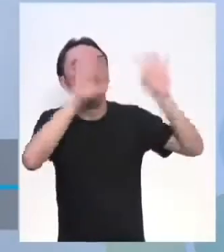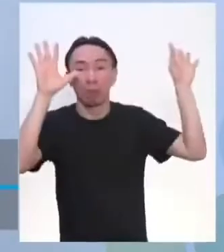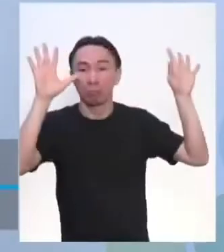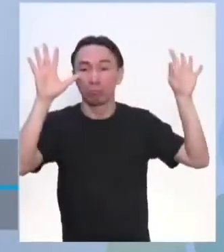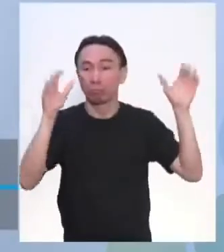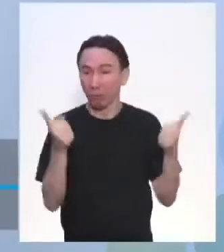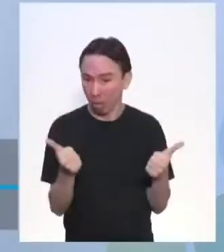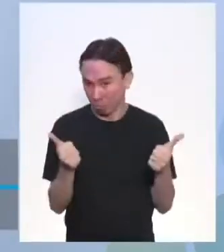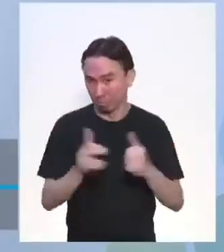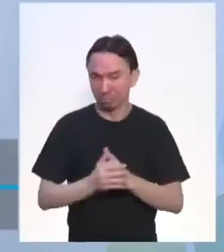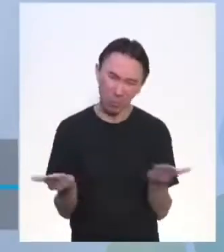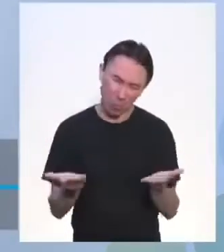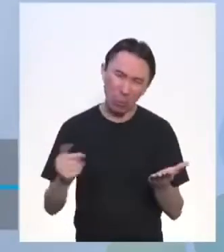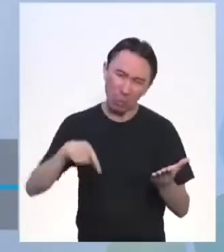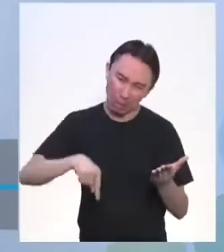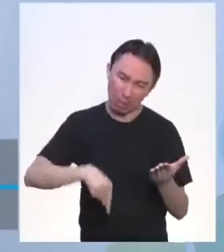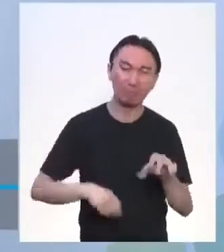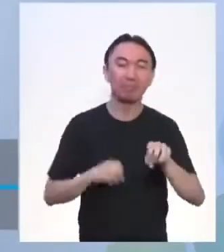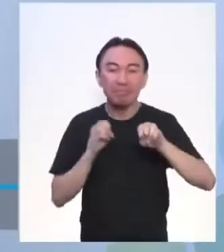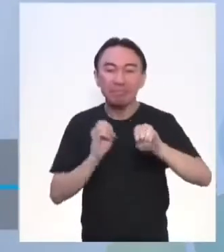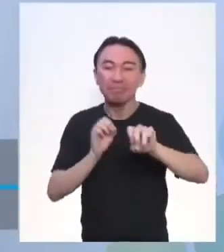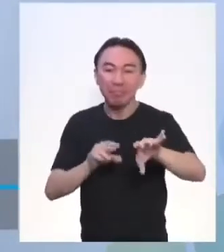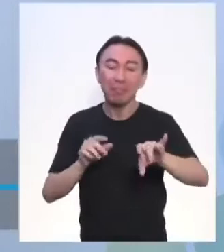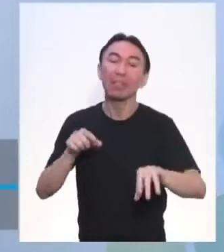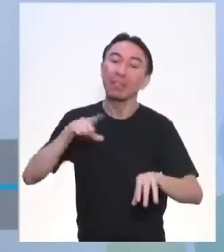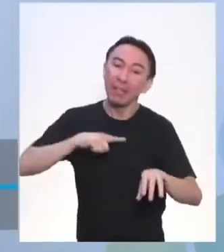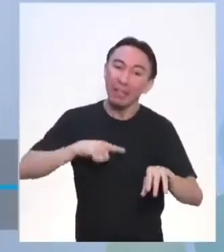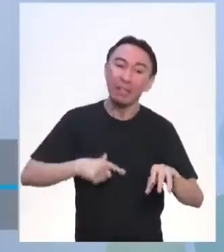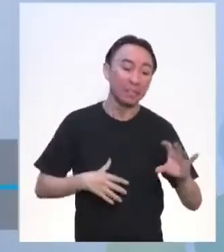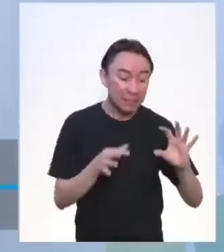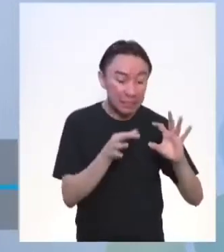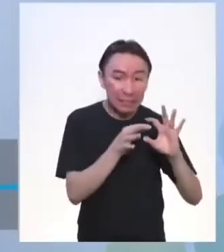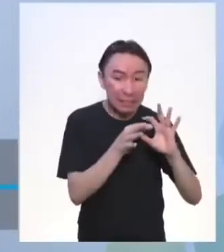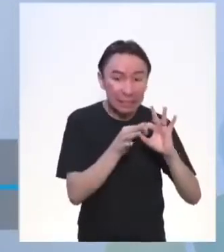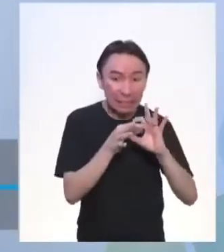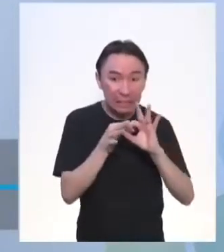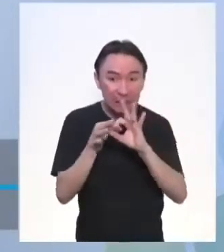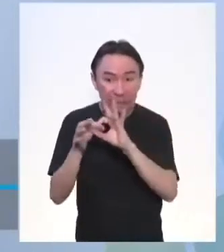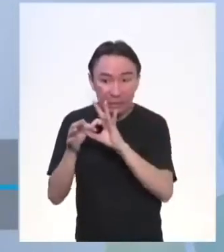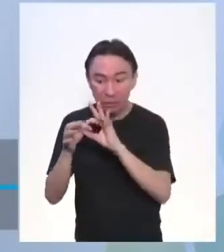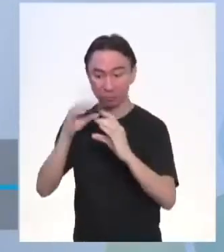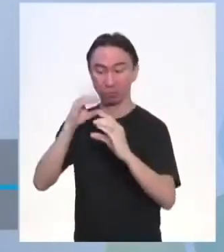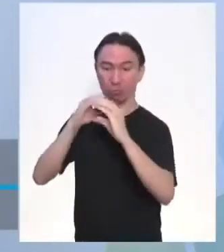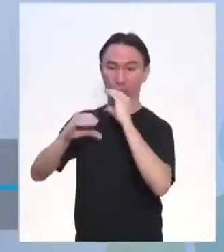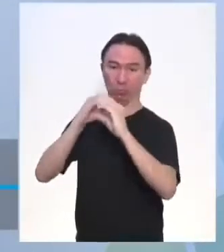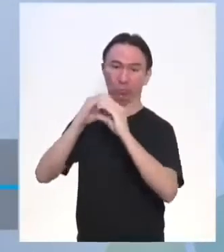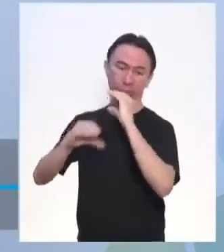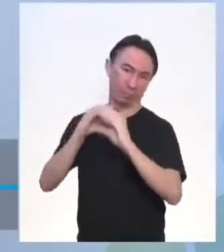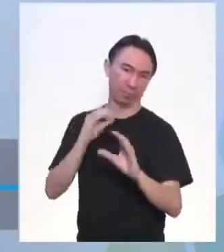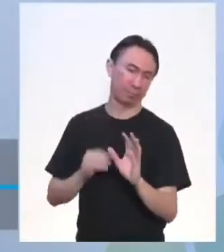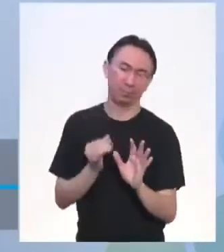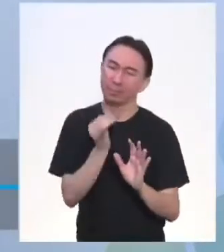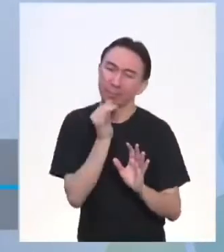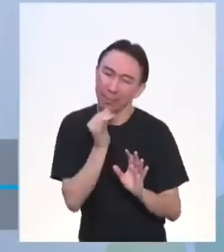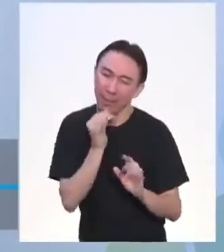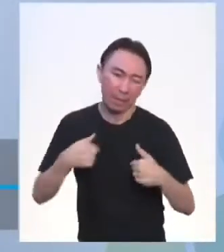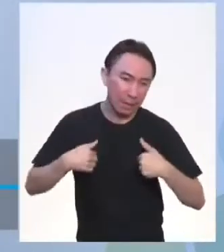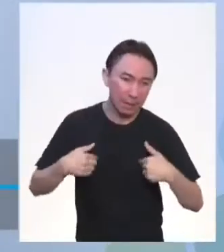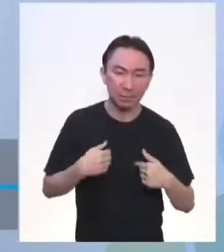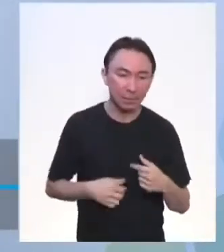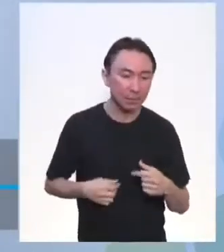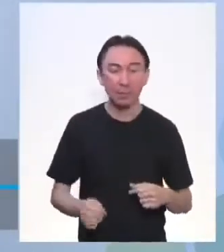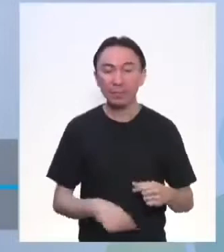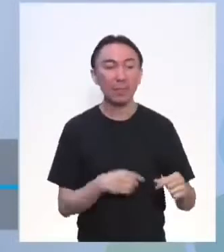focar aqui nessas aulas todas no contexto de comunicação. Então, se eu não me comunico adequadamente dentro